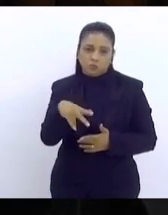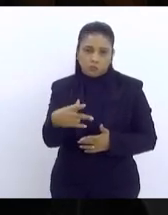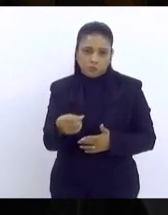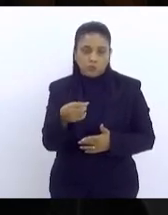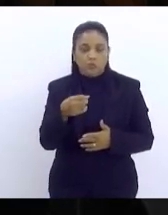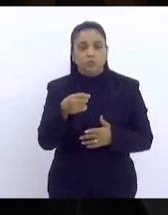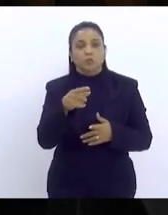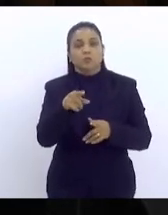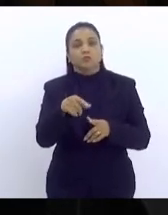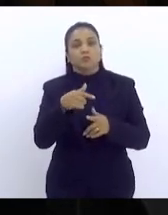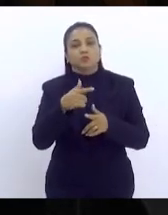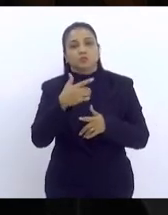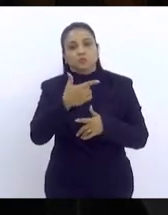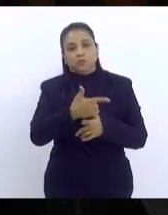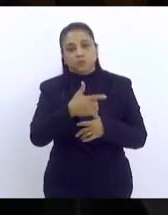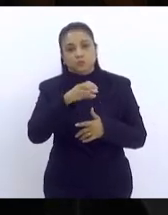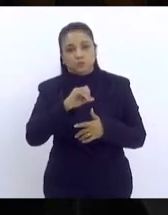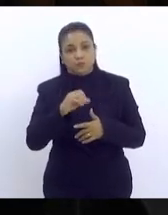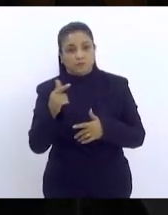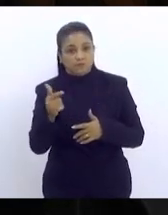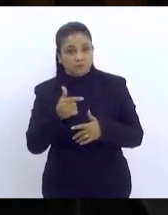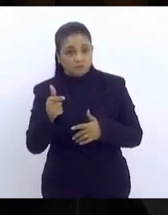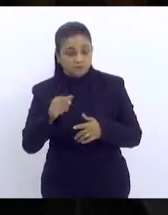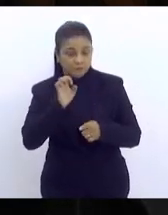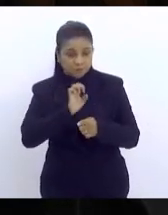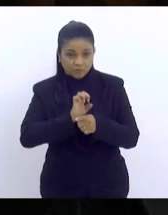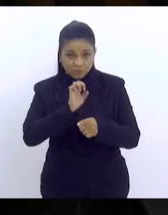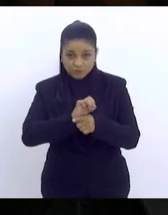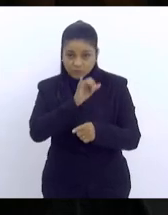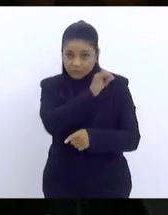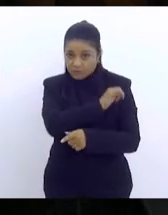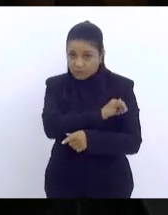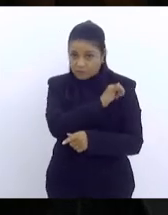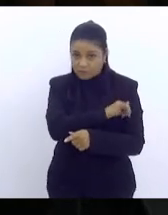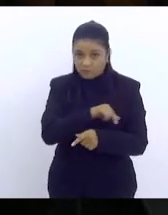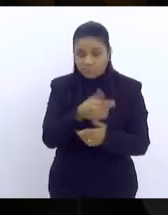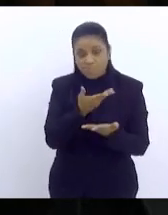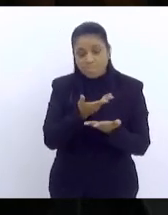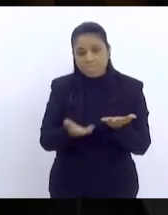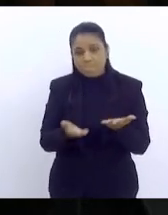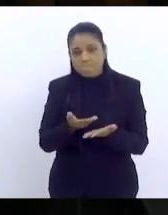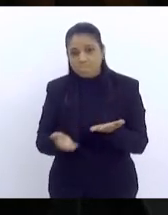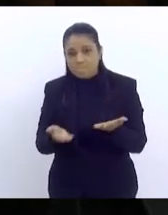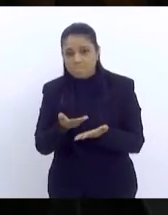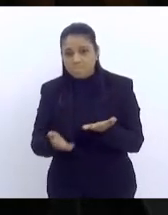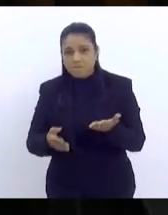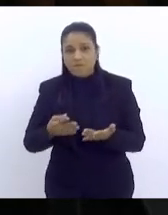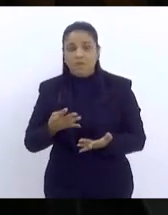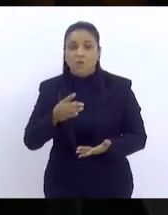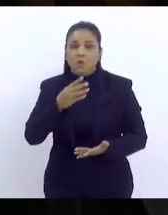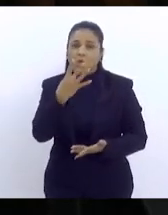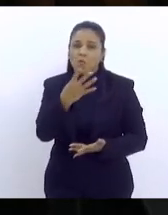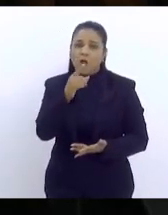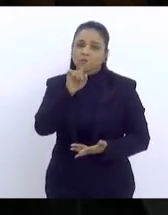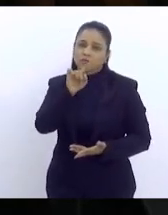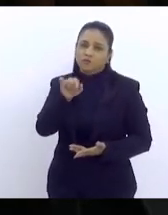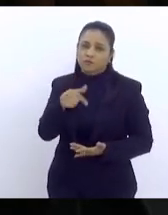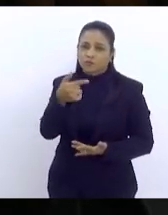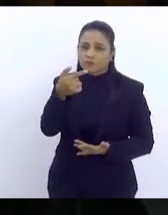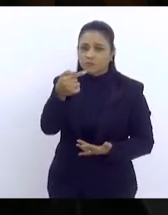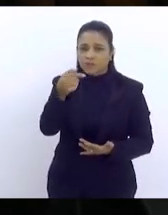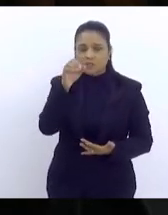que fez fizeram que o Estado do Rio de Janeiro perdesse 4,7